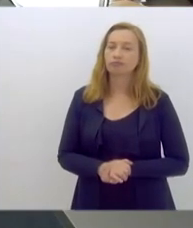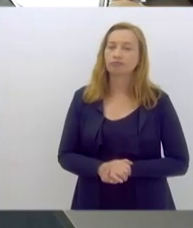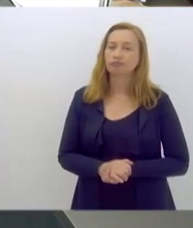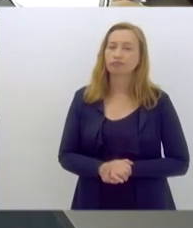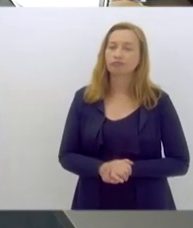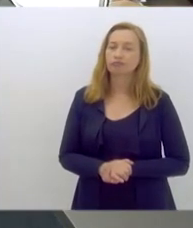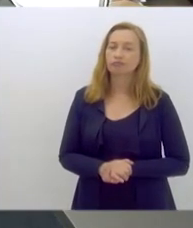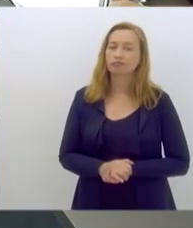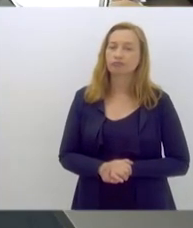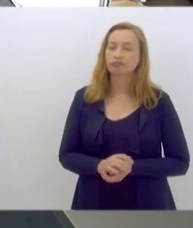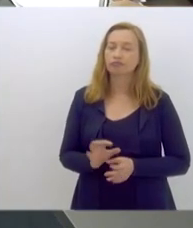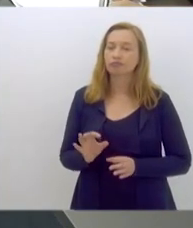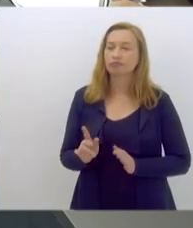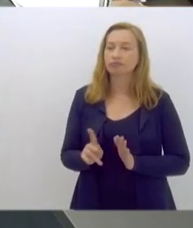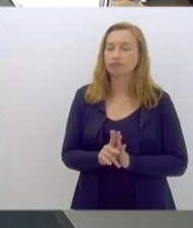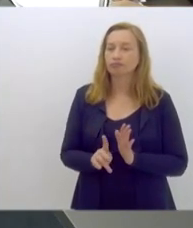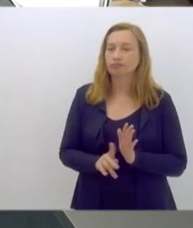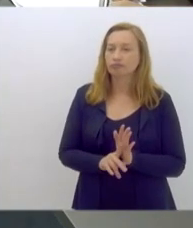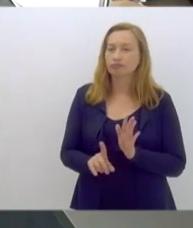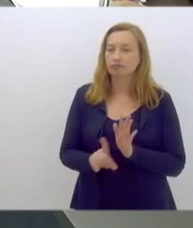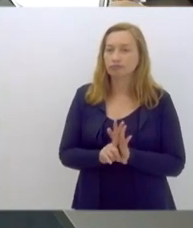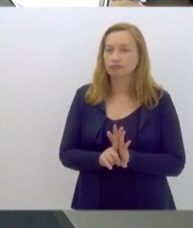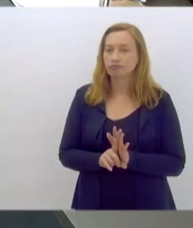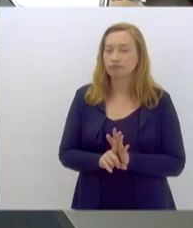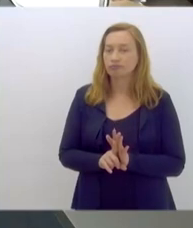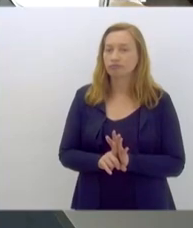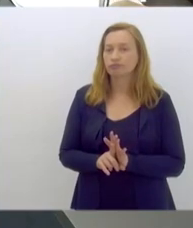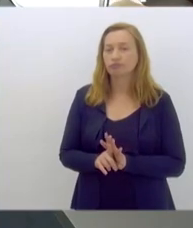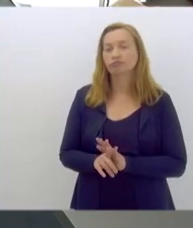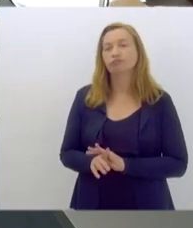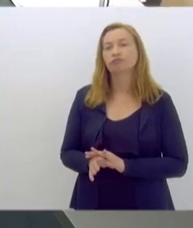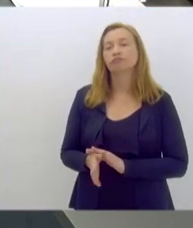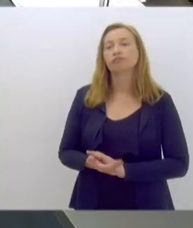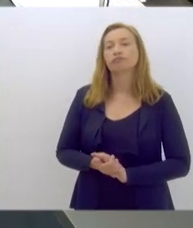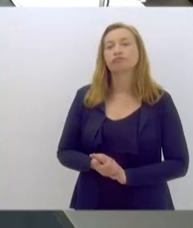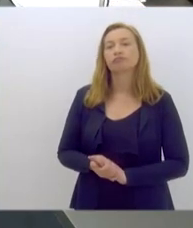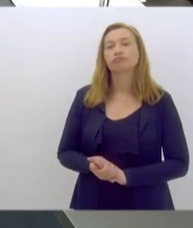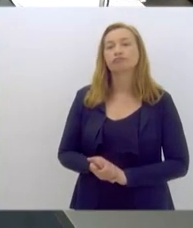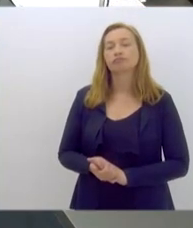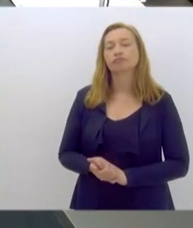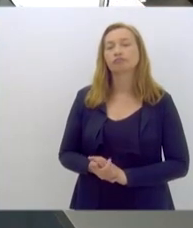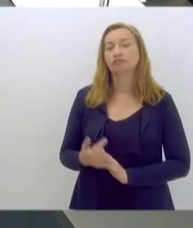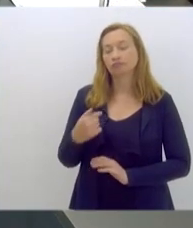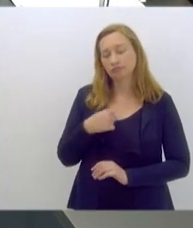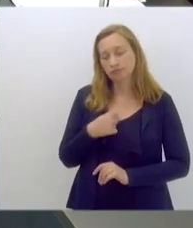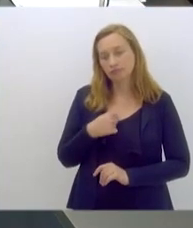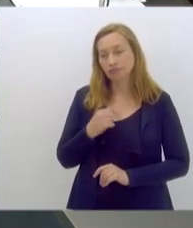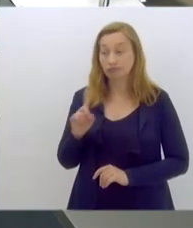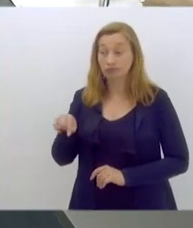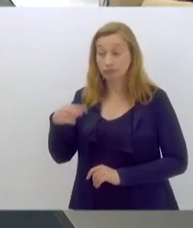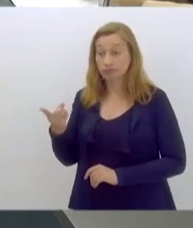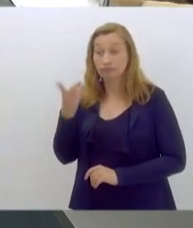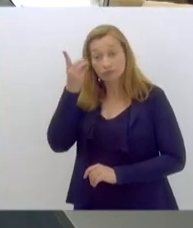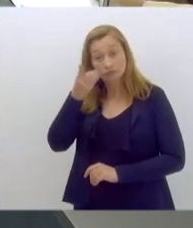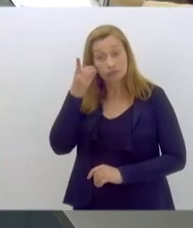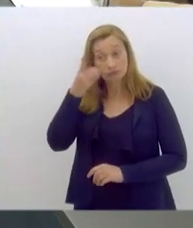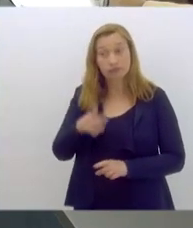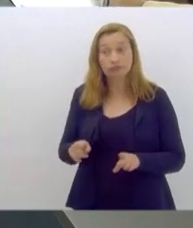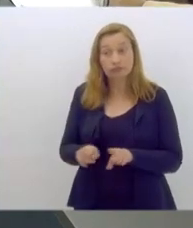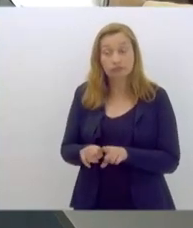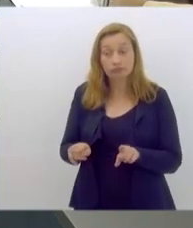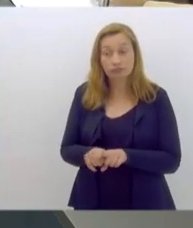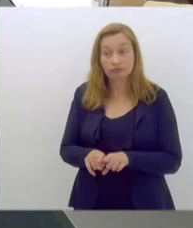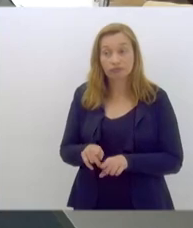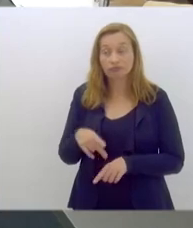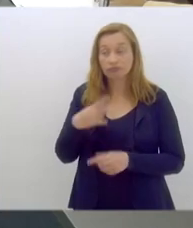num projeto de lei absolutamente polêmico em que eu mas não só eu outros deputados também se